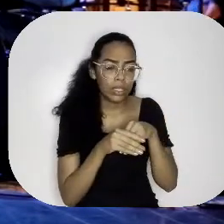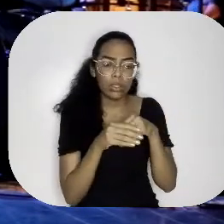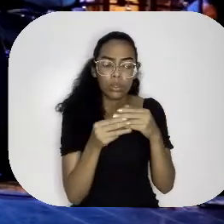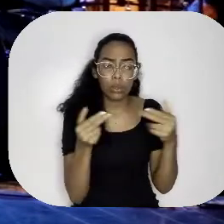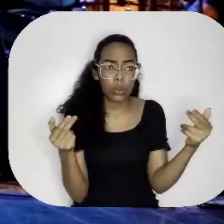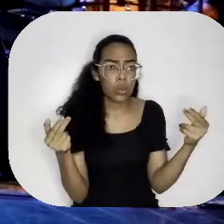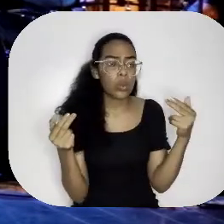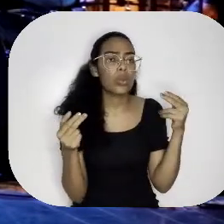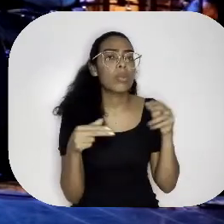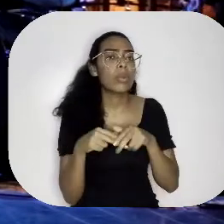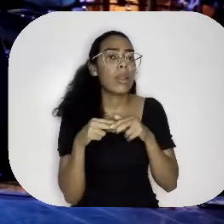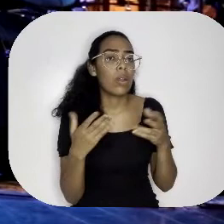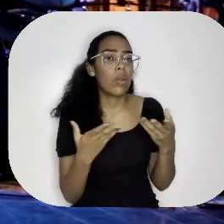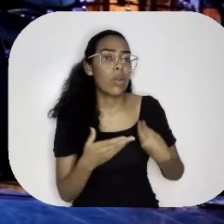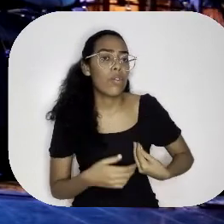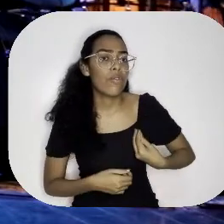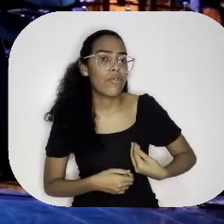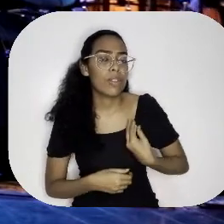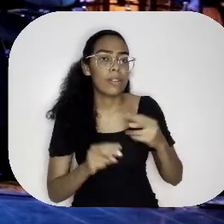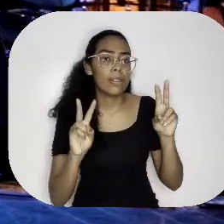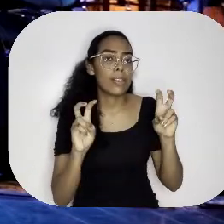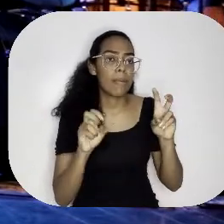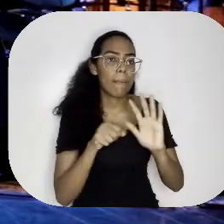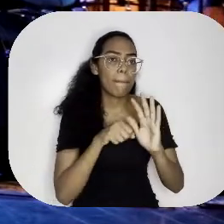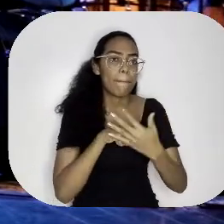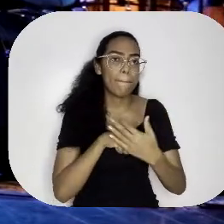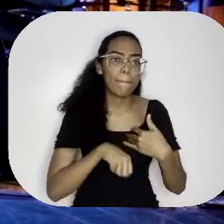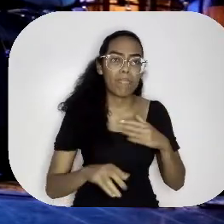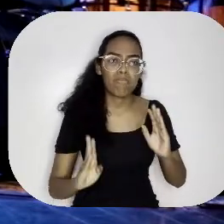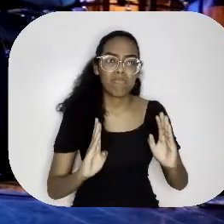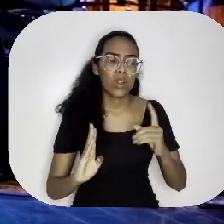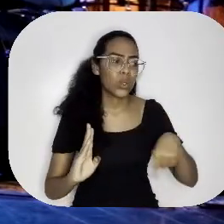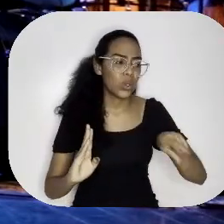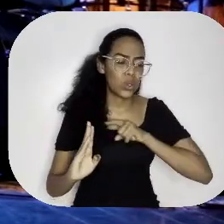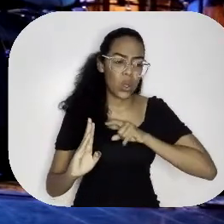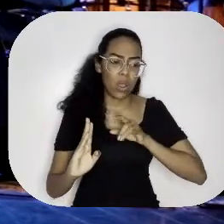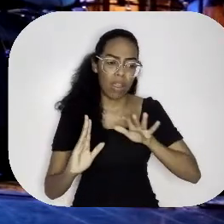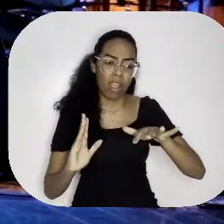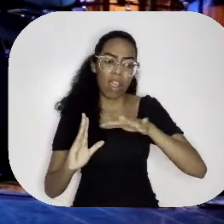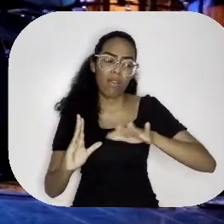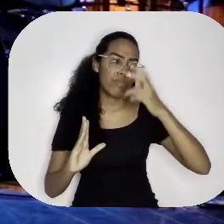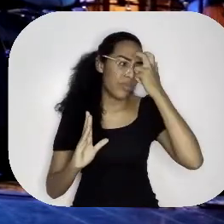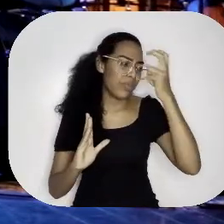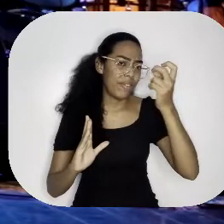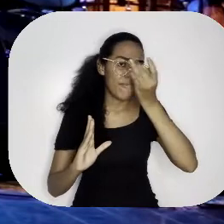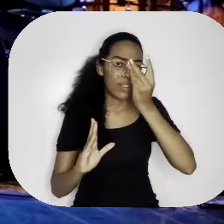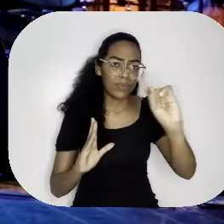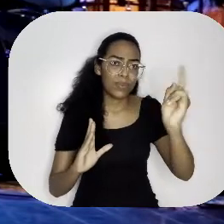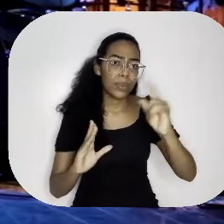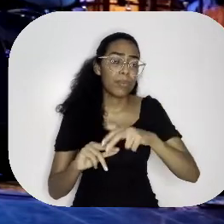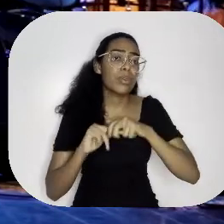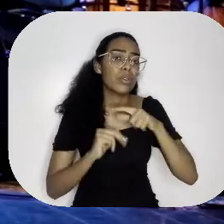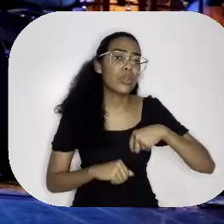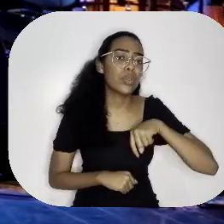nas polêmicas. Agora nós estamos vivenciando essa história aí da pandemia. Para o setor cultural não foi fácil, mas a gente está conseguindo realizar o nosso trabalho. Vamos